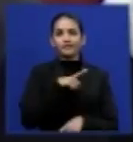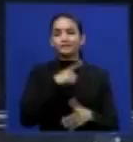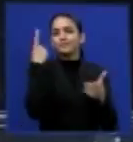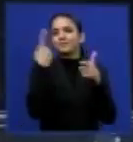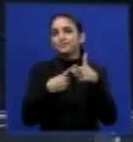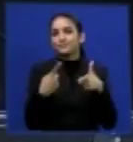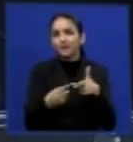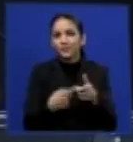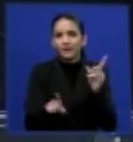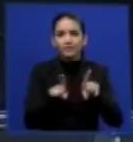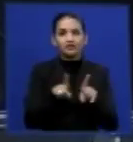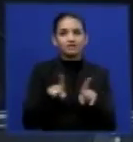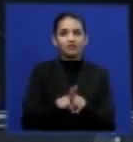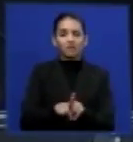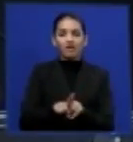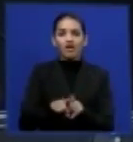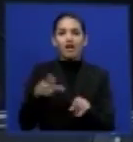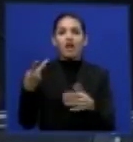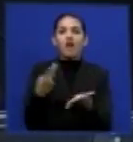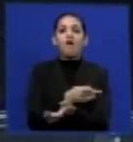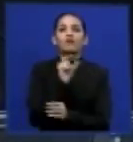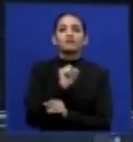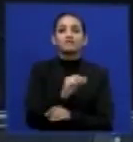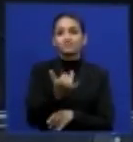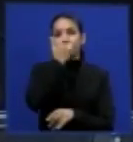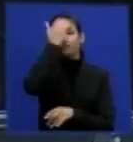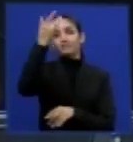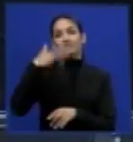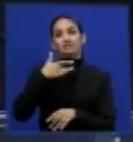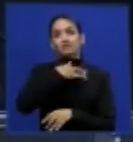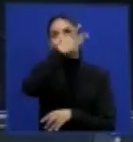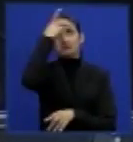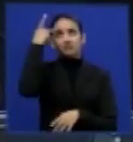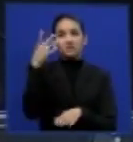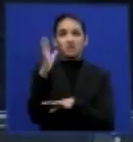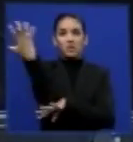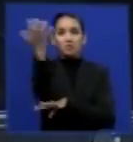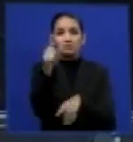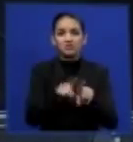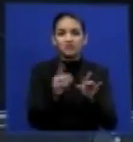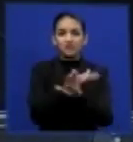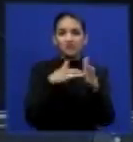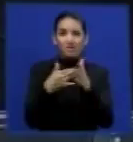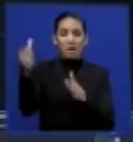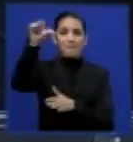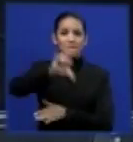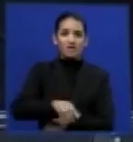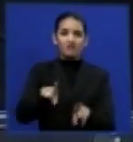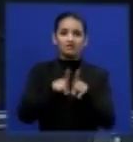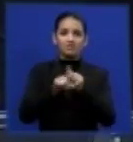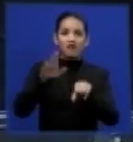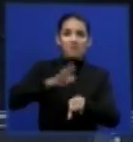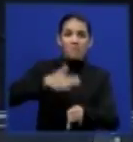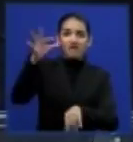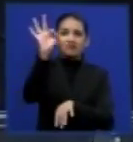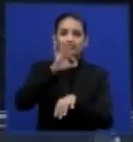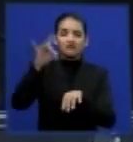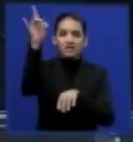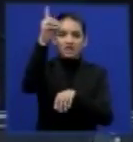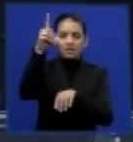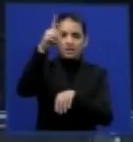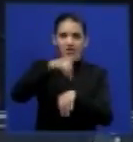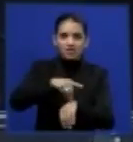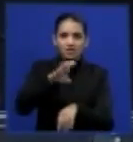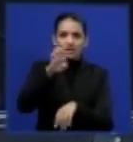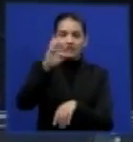os já existentes impactos ao meio ambiente a saúde das pessoas no nosso país o que inclui a disseminação do vetor da dengue onerando ainda mais o sistema